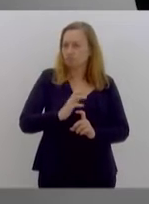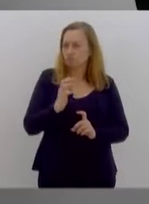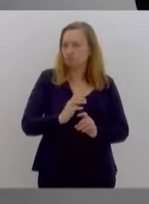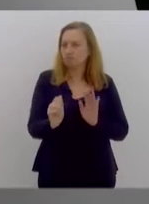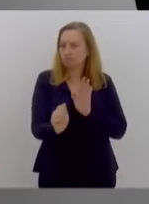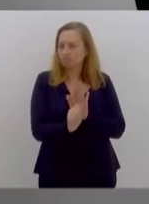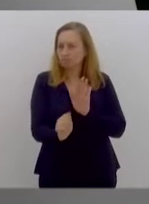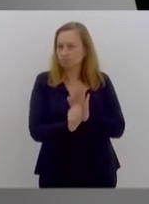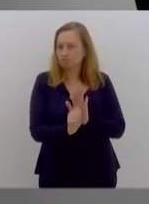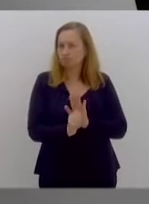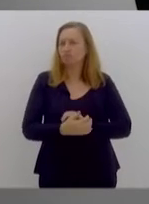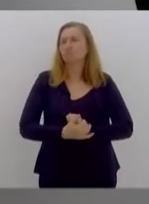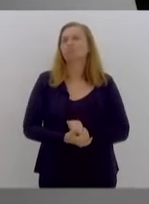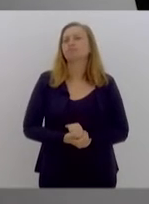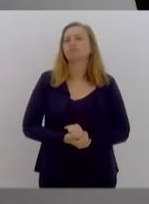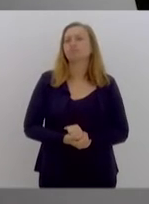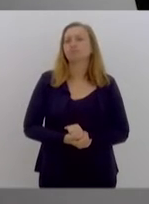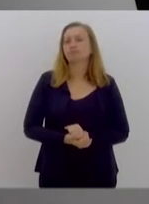narcotráfico